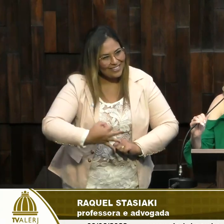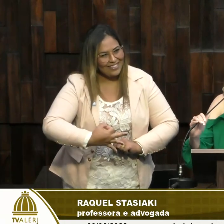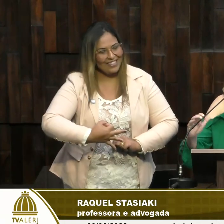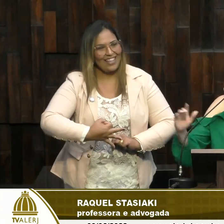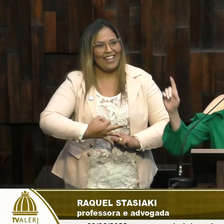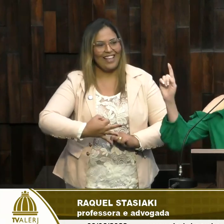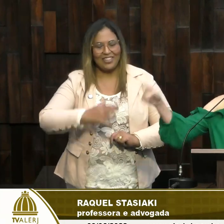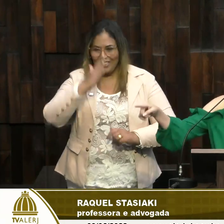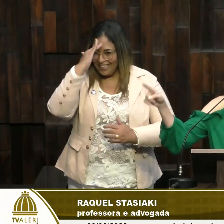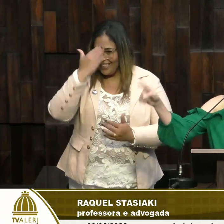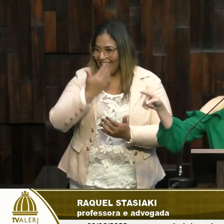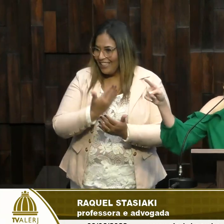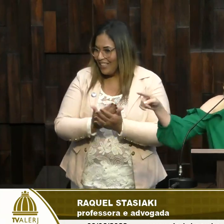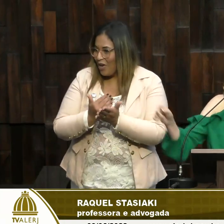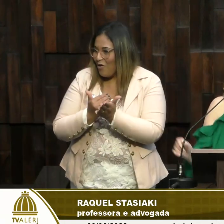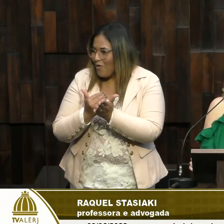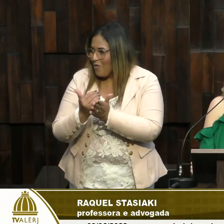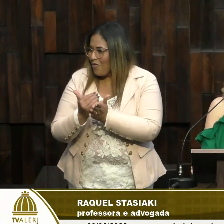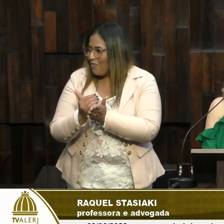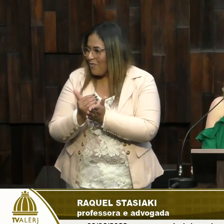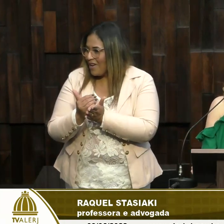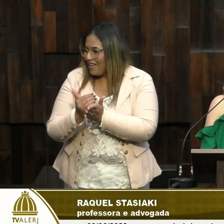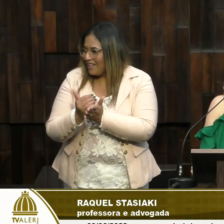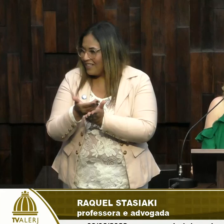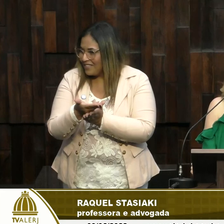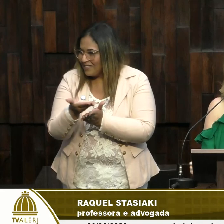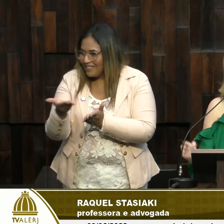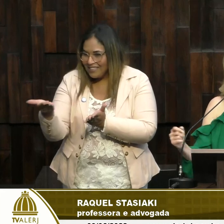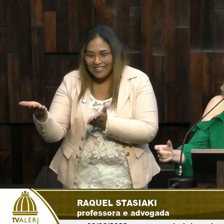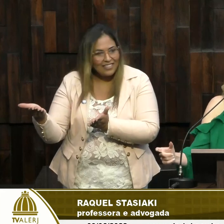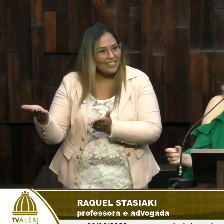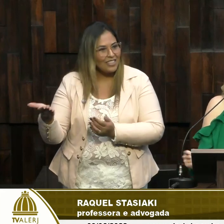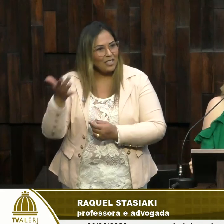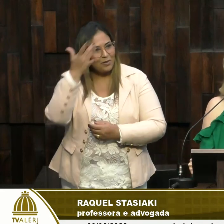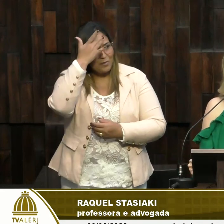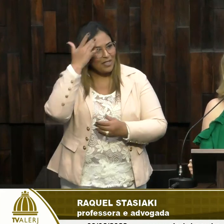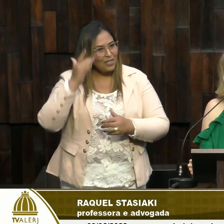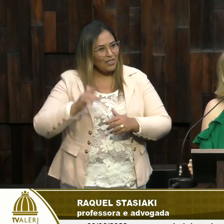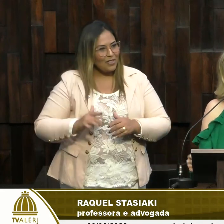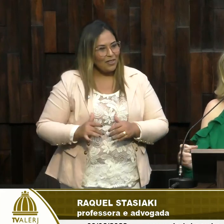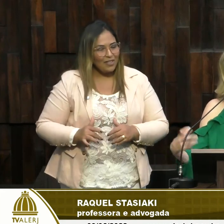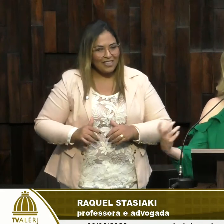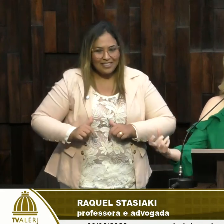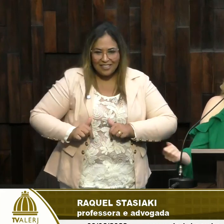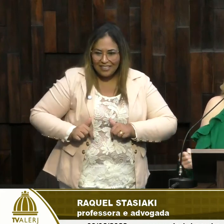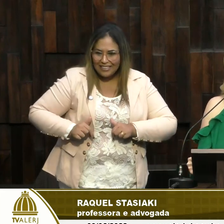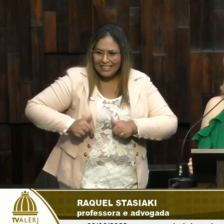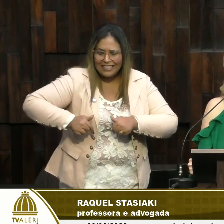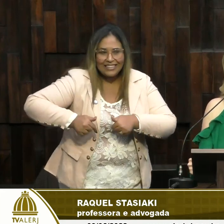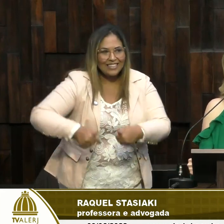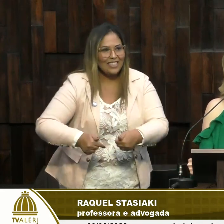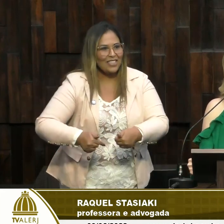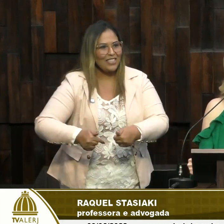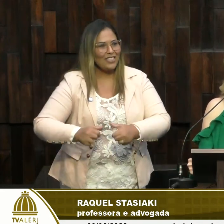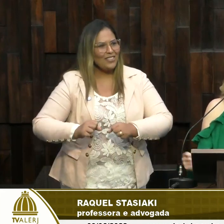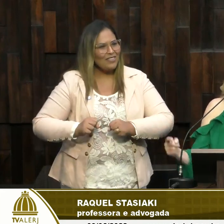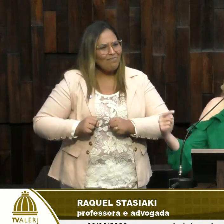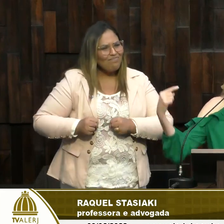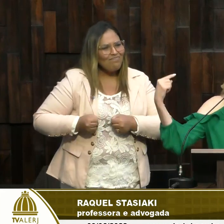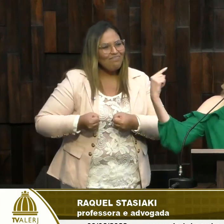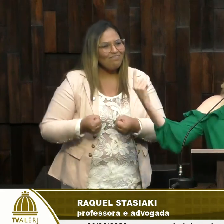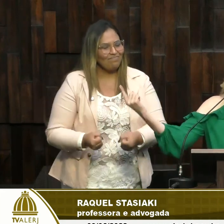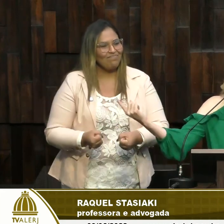a partir desses servidores aqui que se dedicam e que passam num concurso público